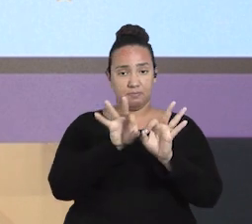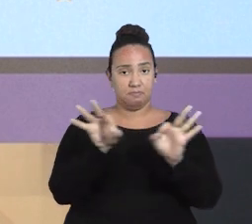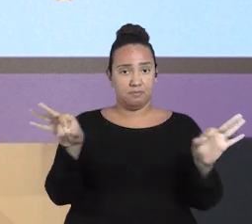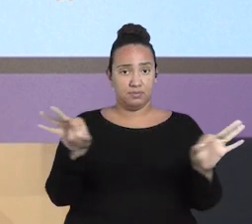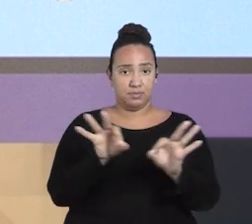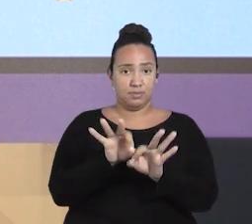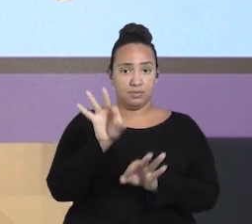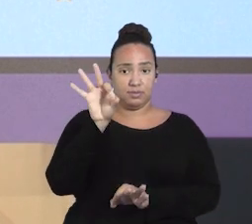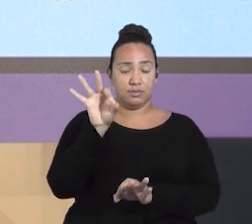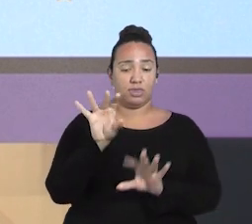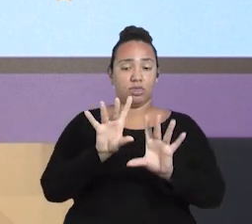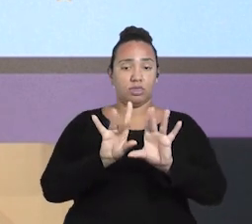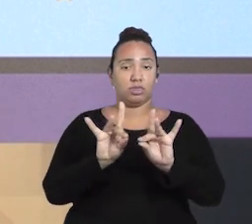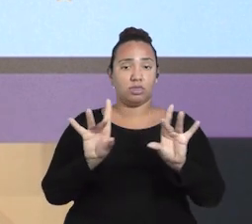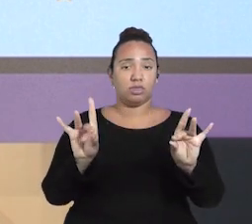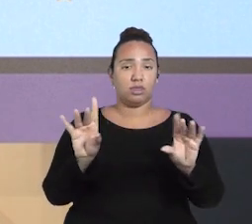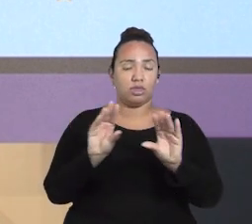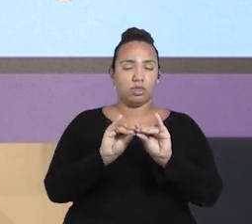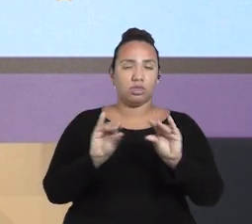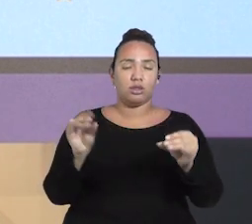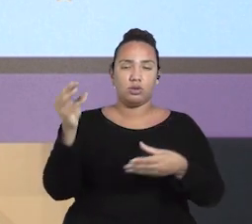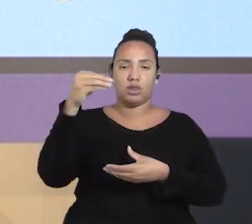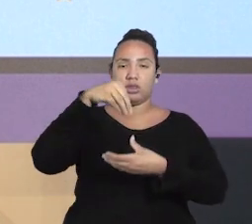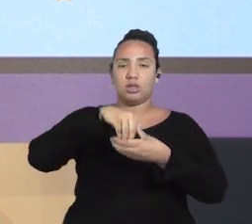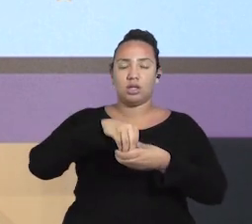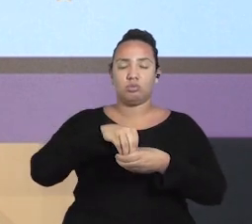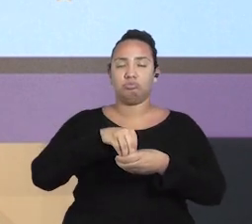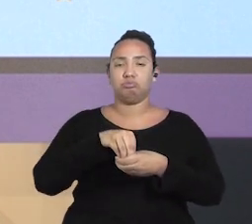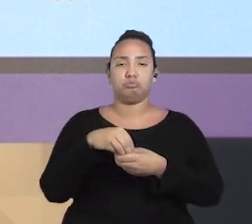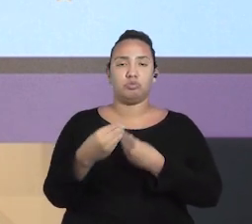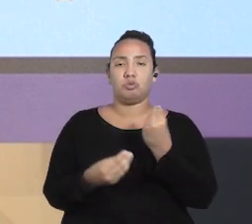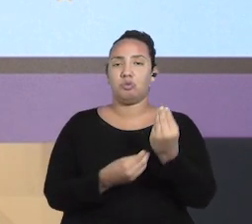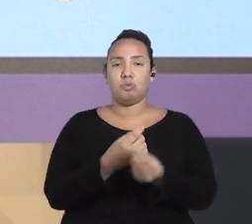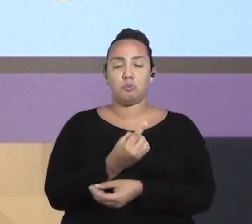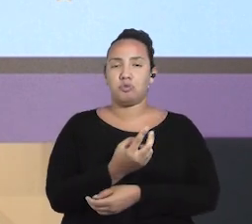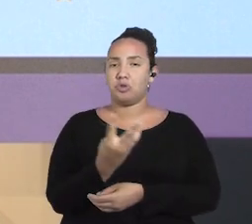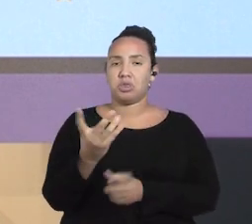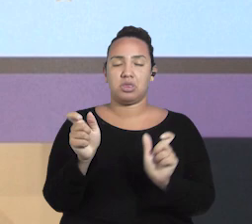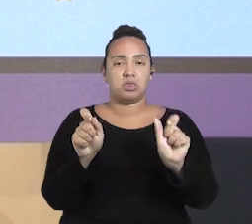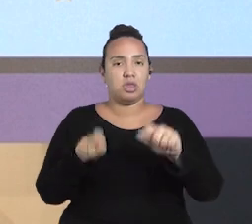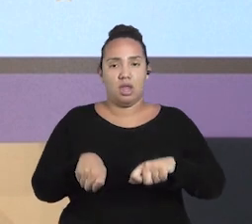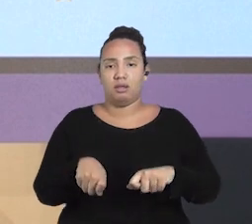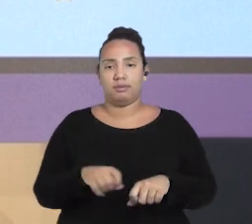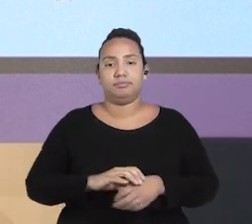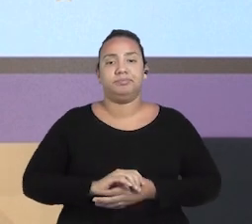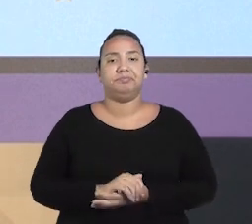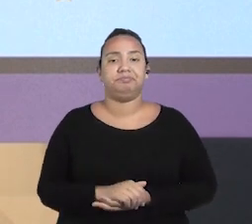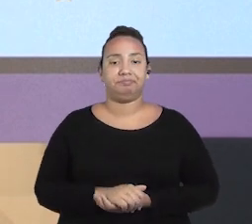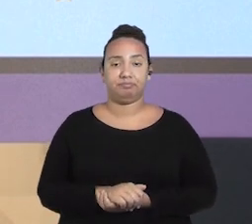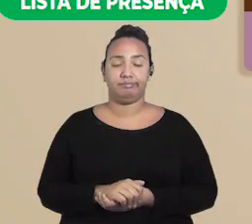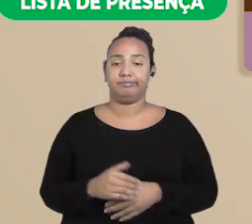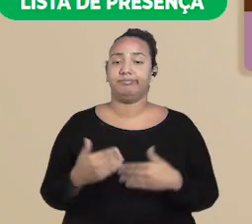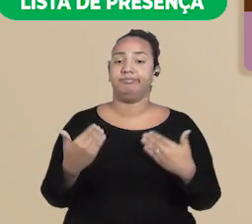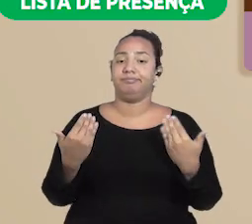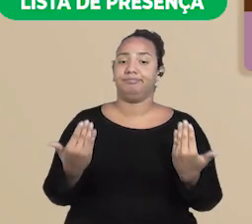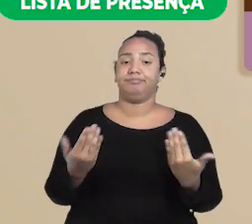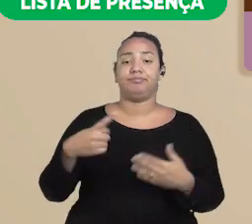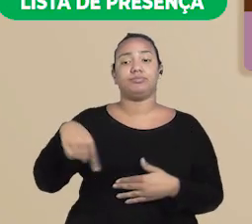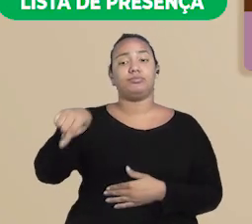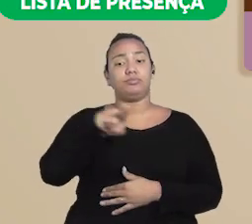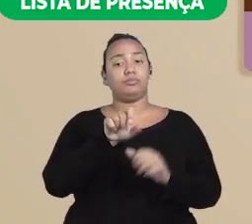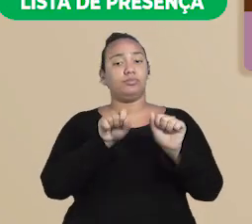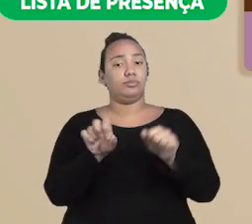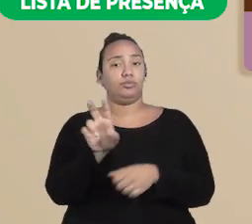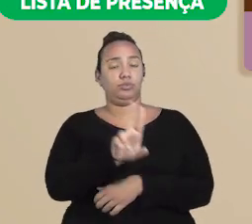quanto de líquido cabe no interior de um recipiente. Ou seja, vamos medir a capacidade dele. Para